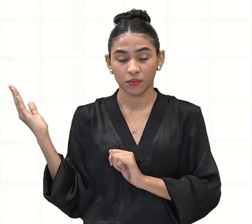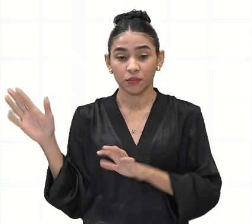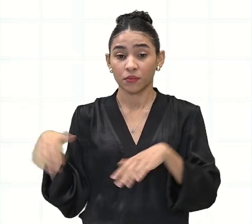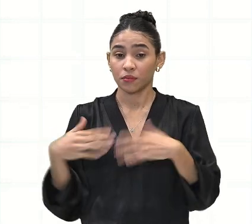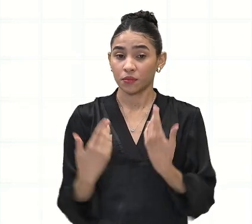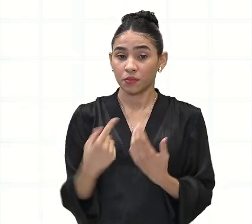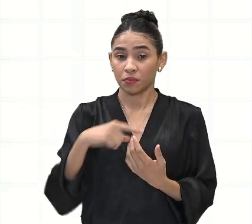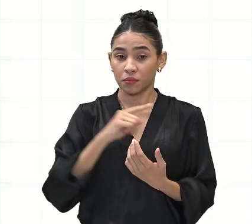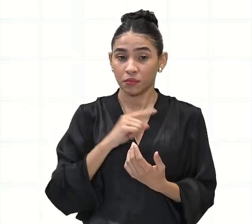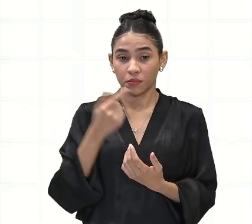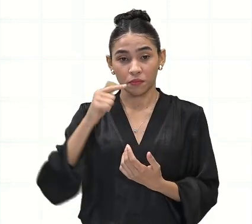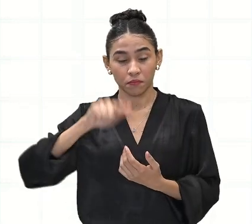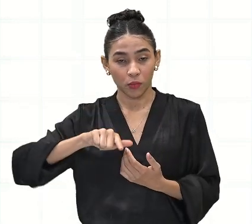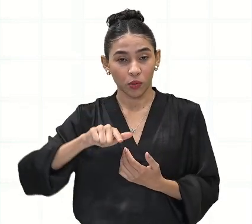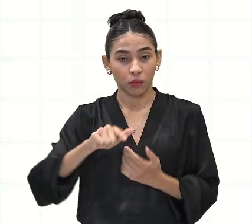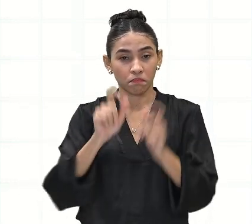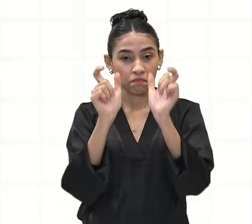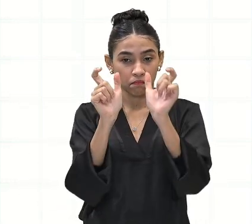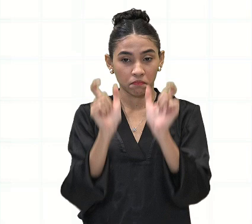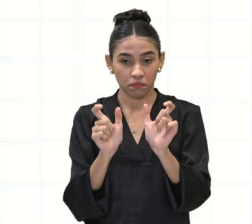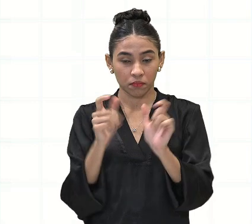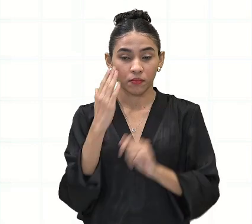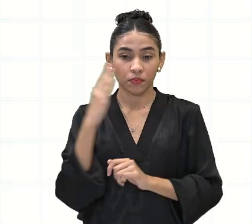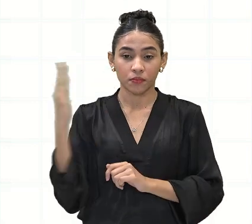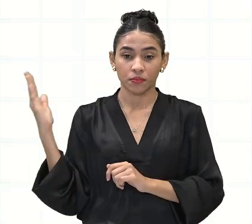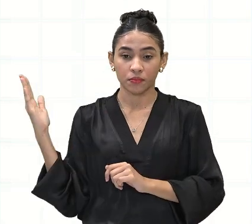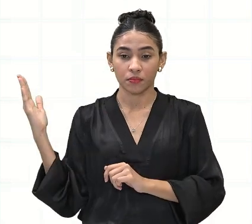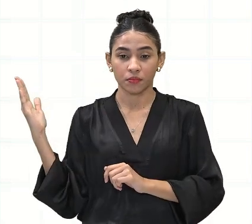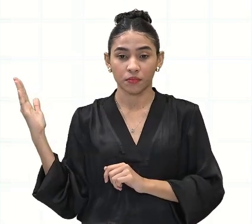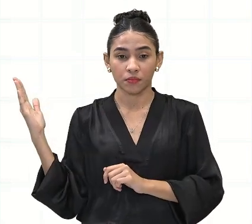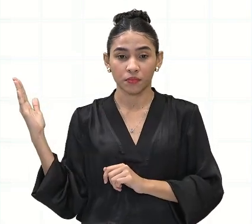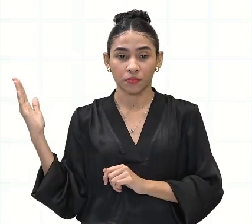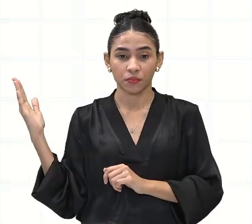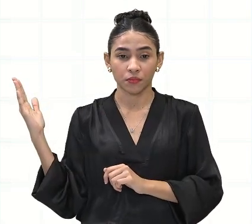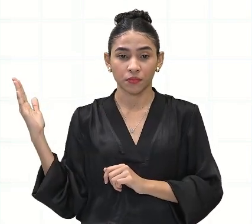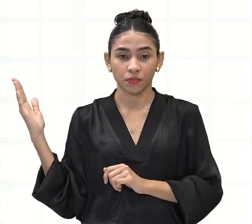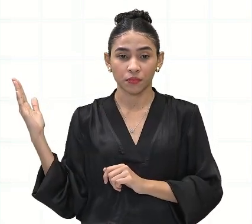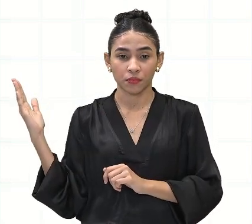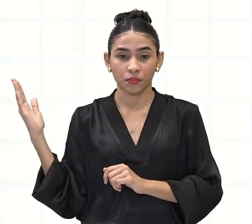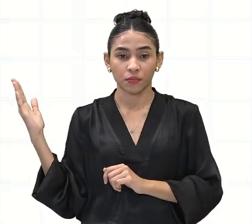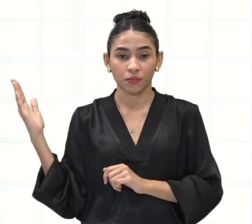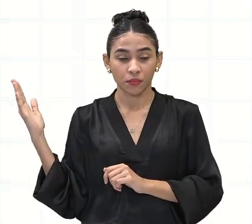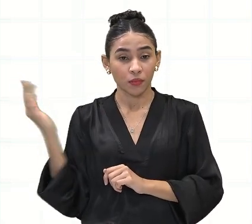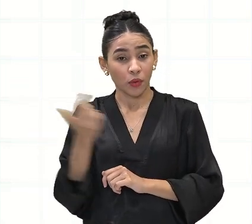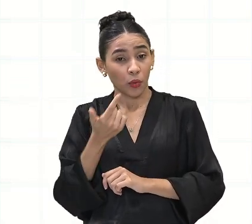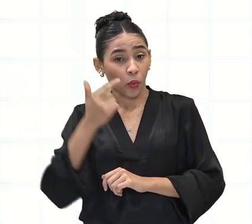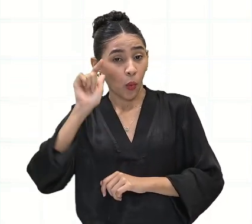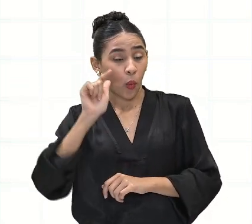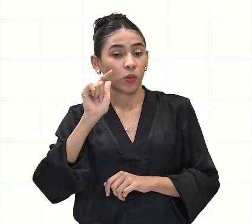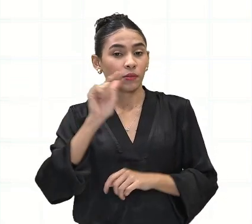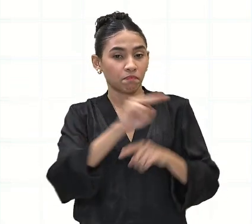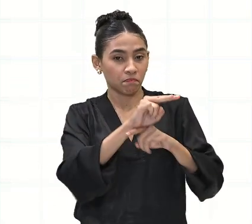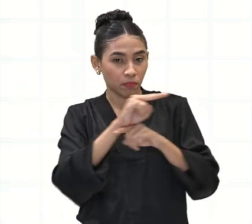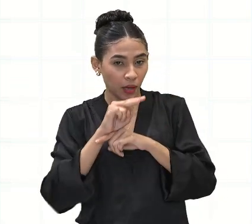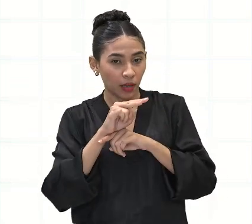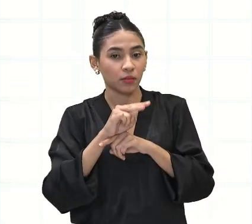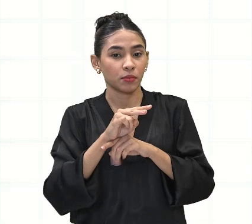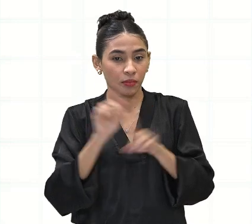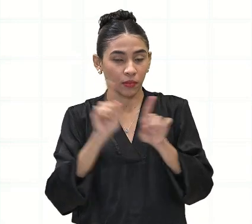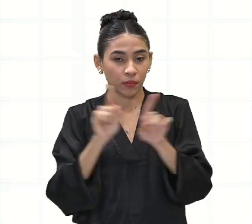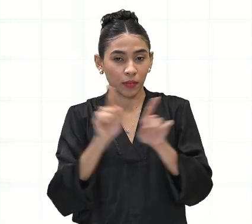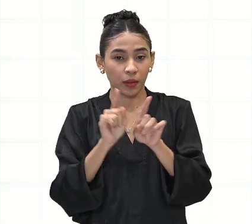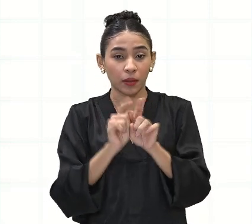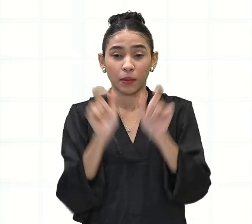para a gente ver aqui algumas outras, temos futebol, futebol, gangue para gangue, golfe, golfe, hambúrguer,